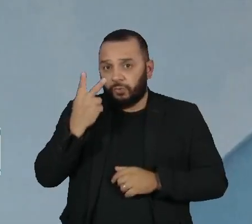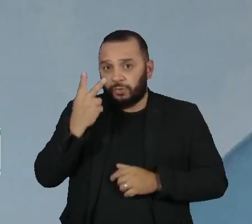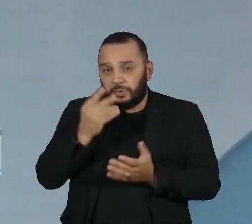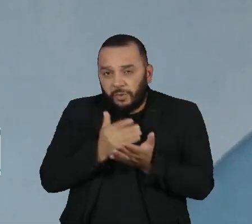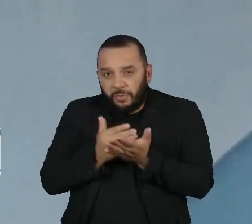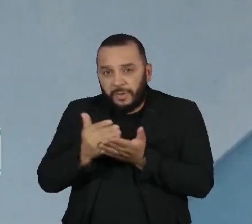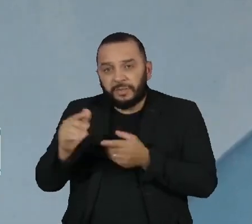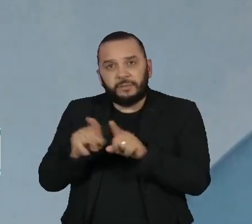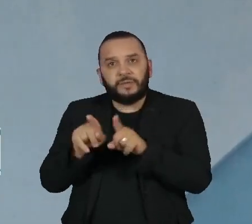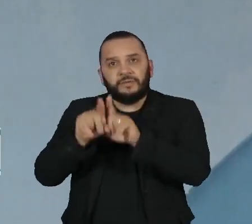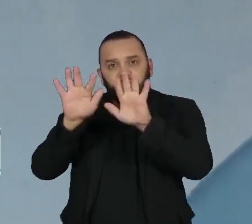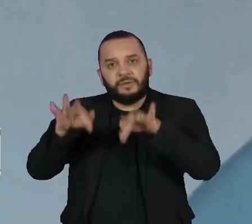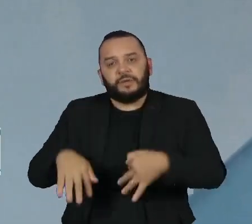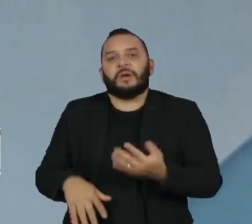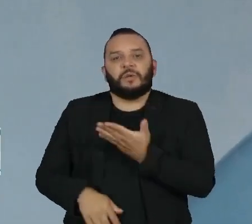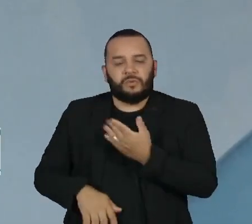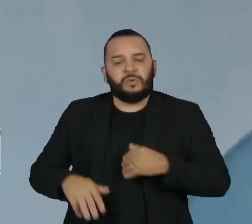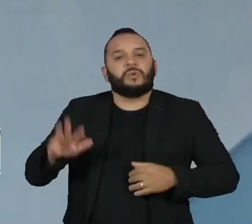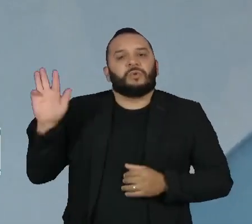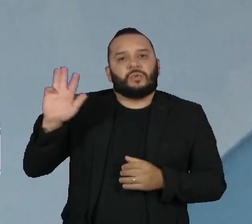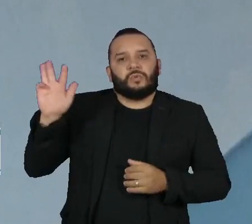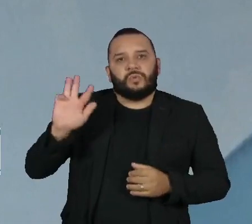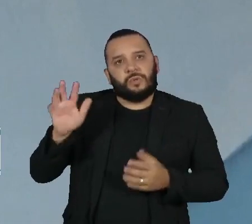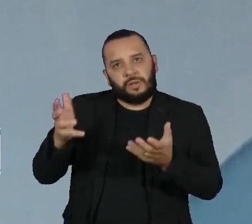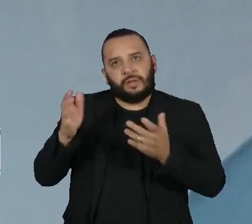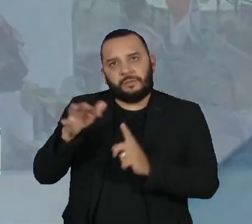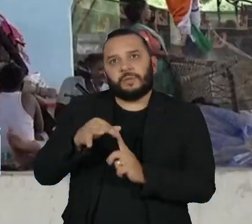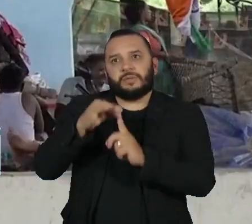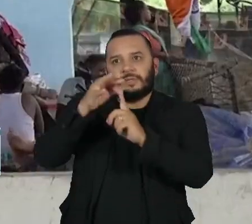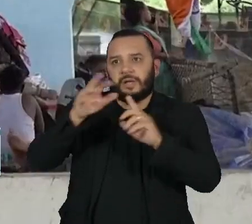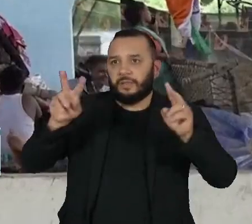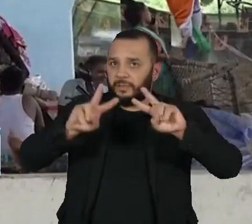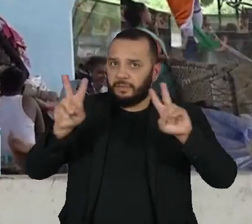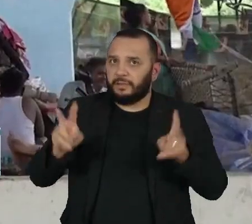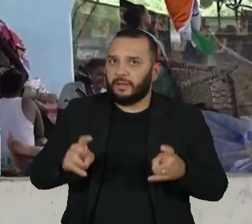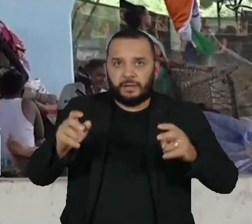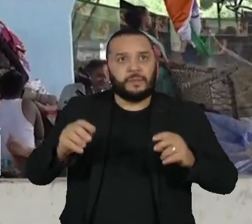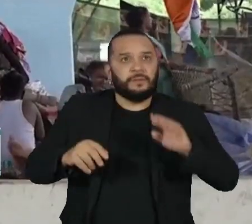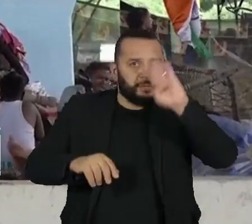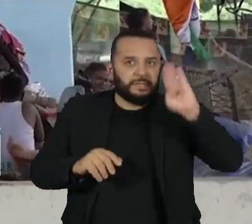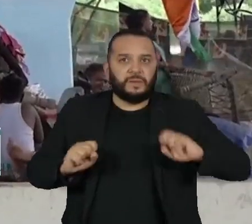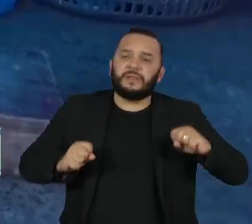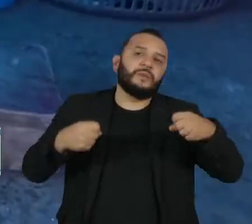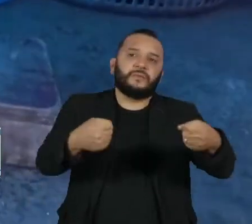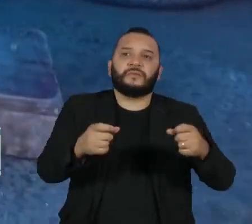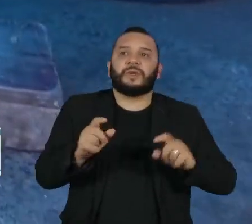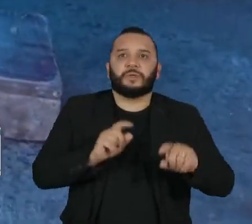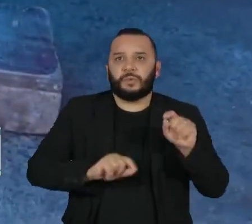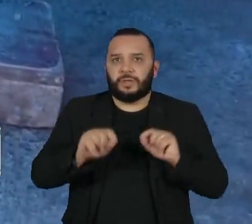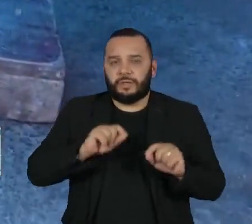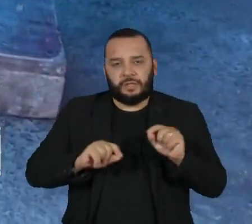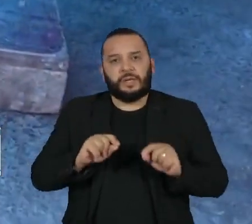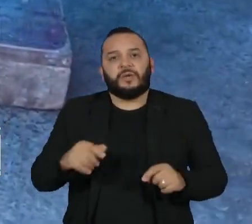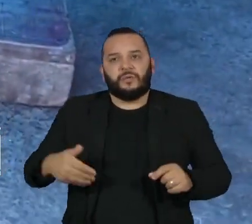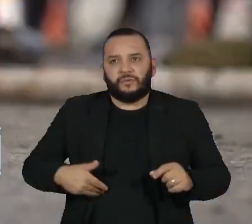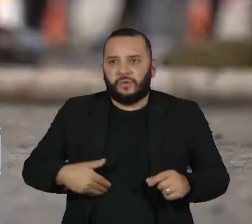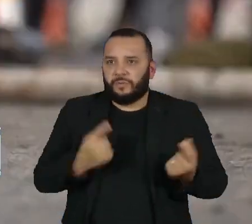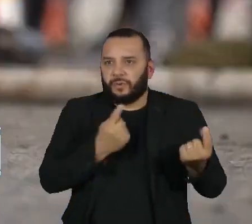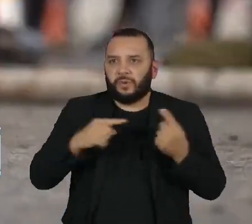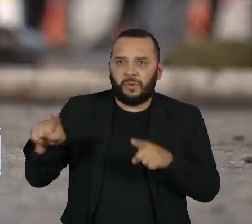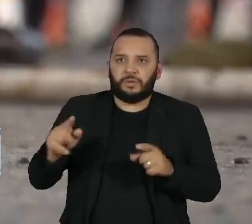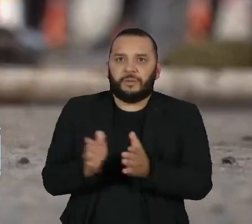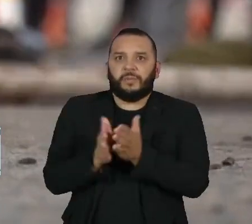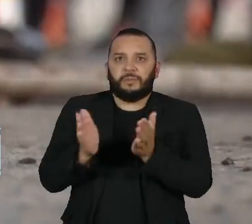a presidência no G20 Lula vai priorizar as pautas que o Brasil defende na política externa como combate à fome